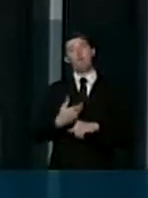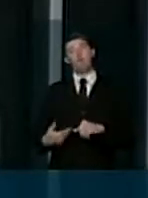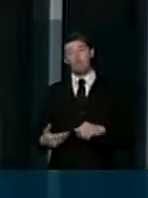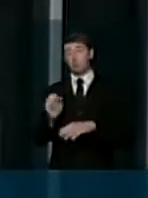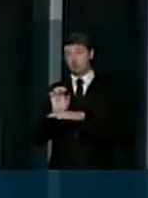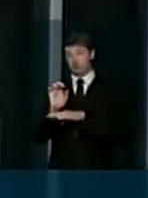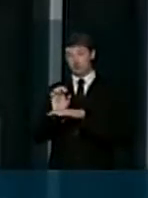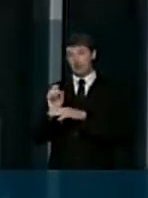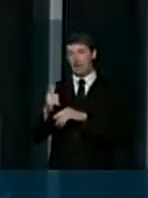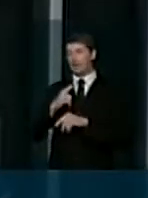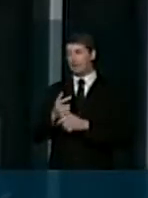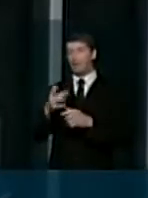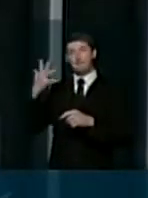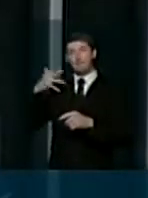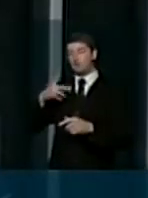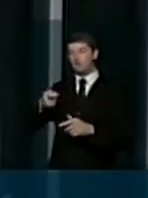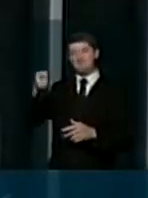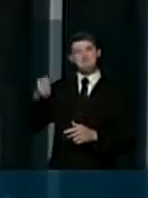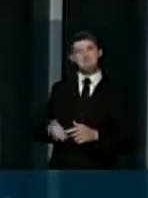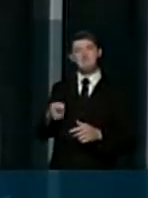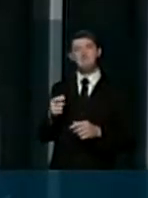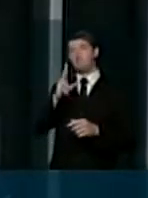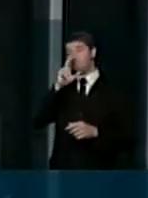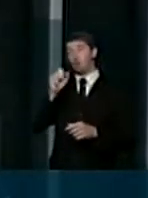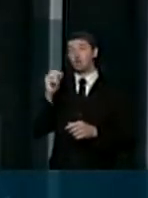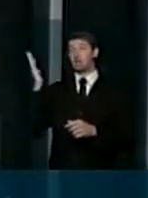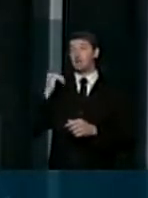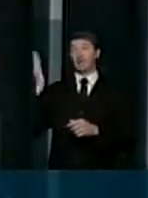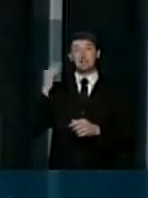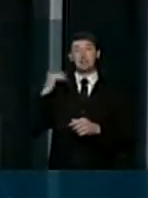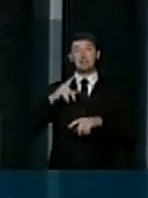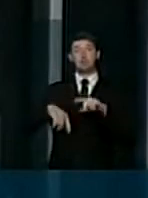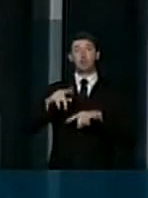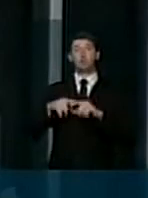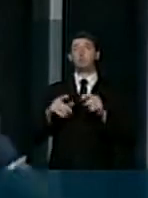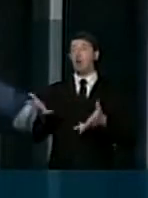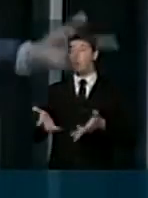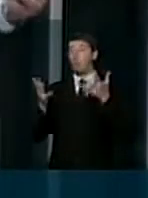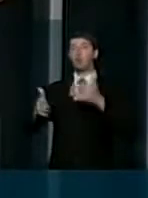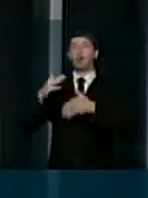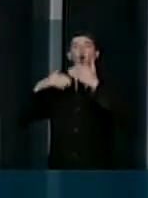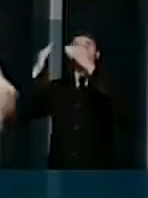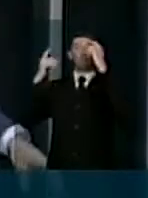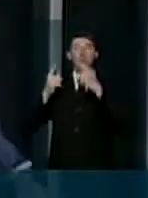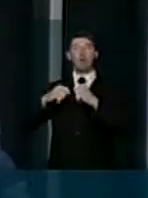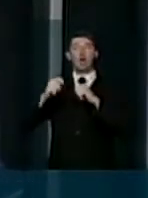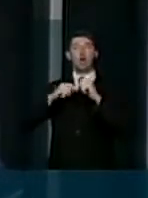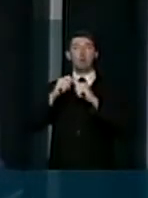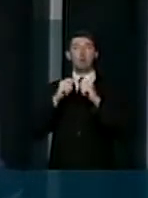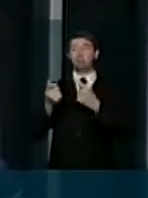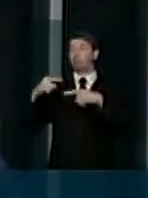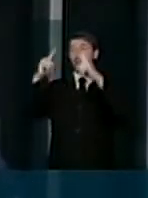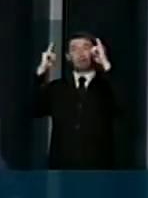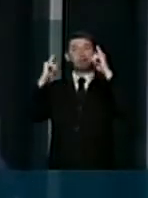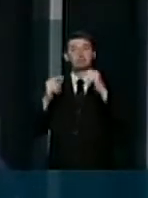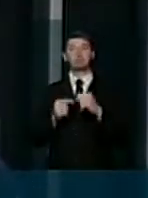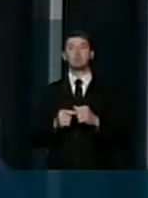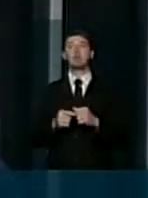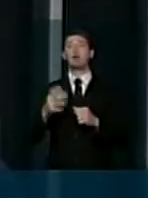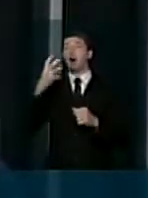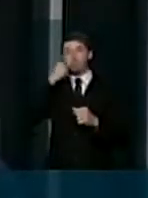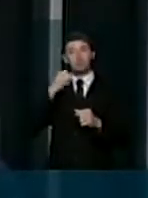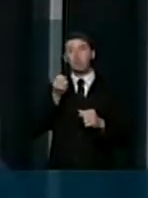ter uma política agressiva de importações, o que impulsionou a economia. Não só gerou arrecadação para o